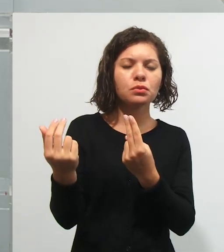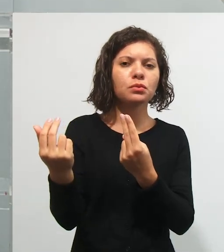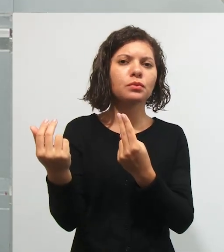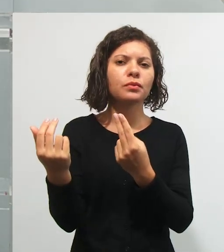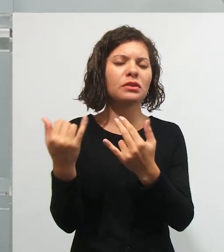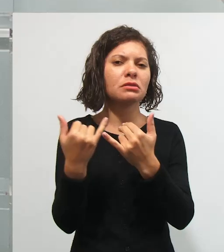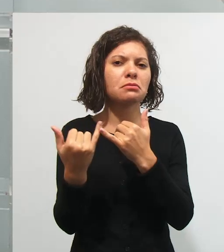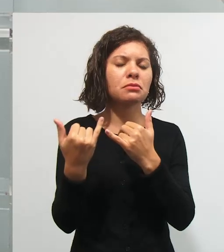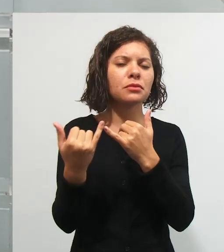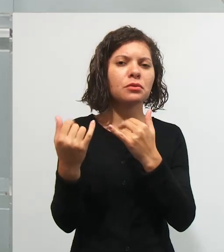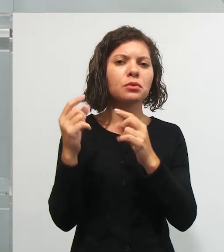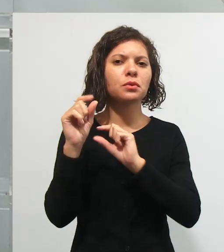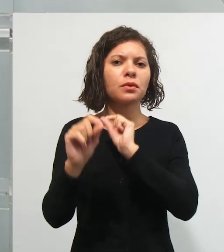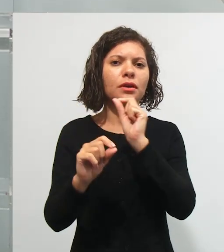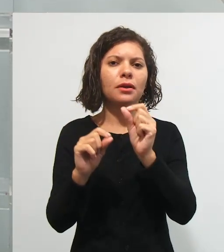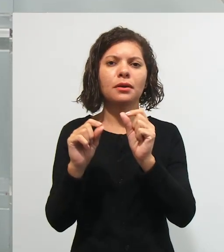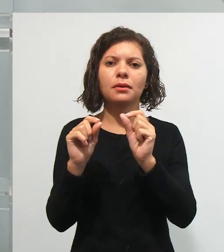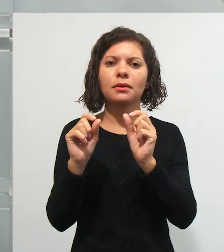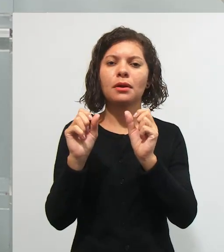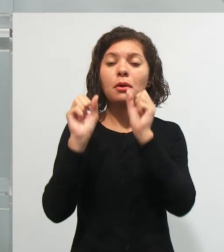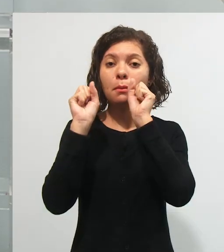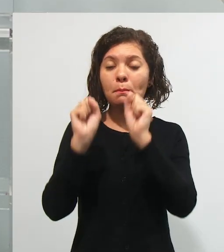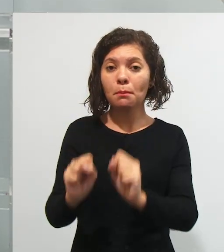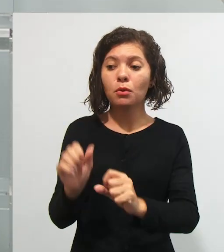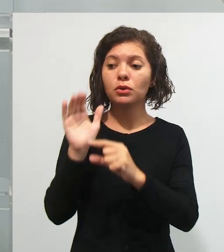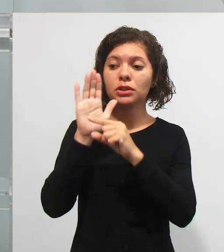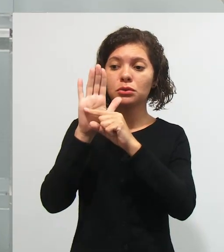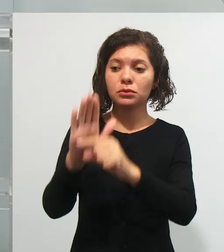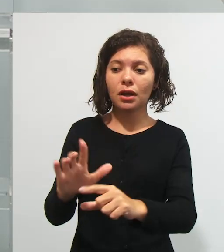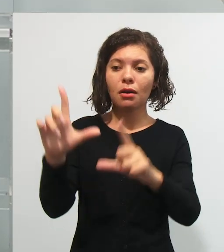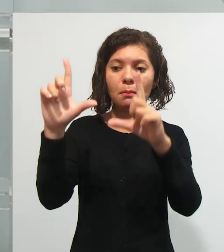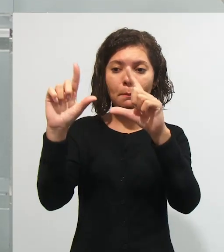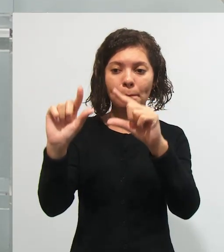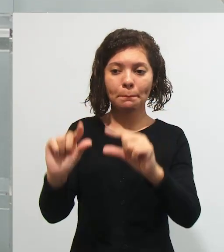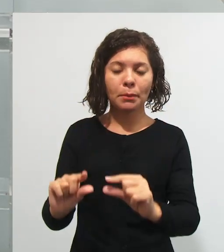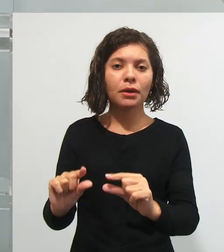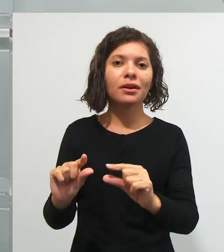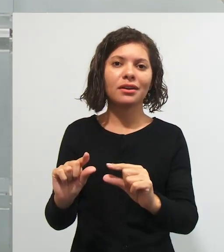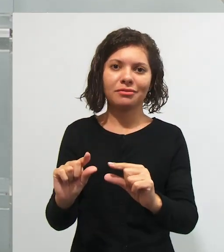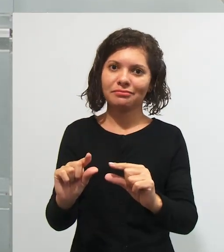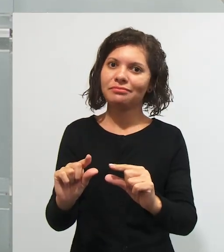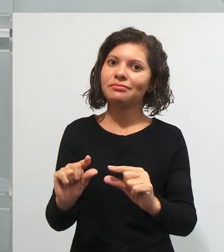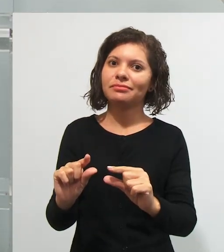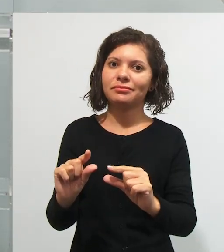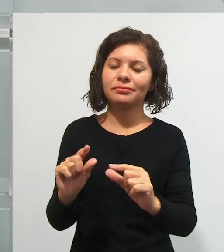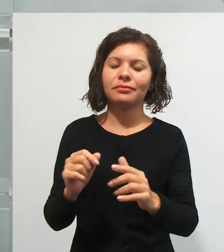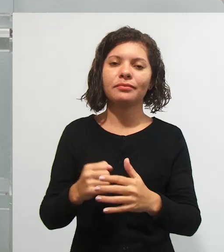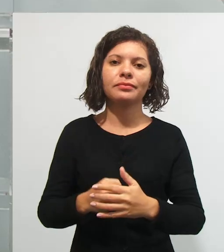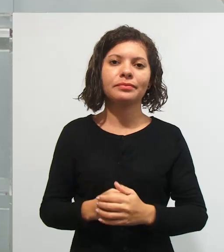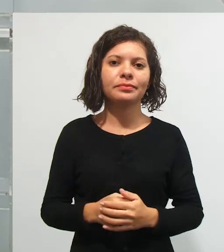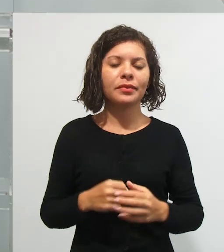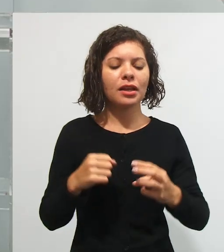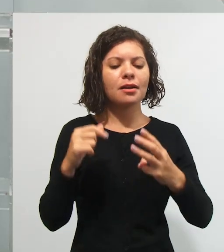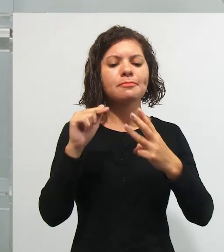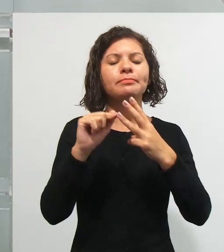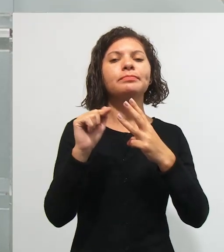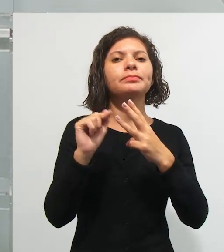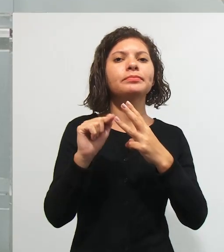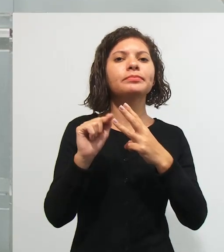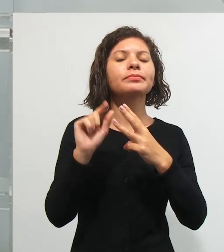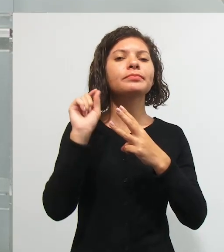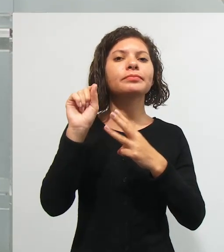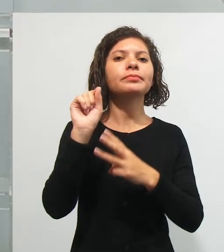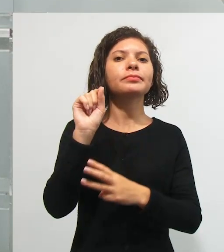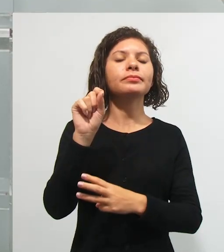dificuldades podem ser minimizadas, viu? A importância acadêmica. E a contribuição social? Quer dizer